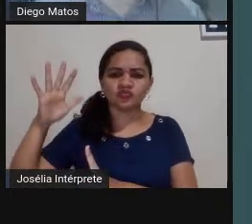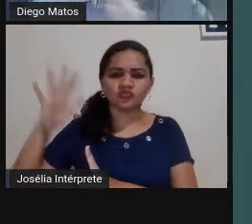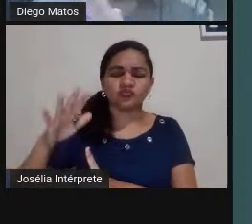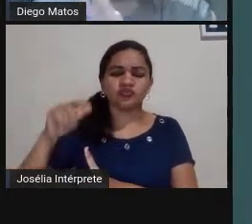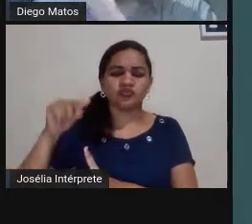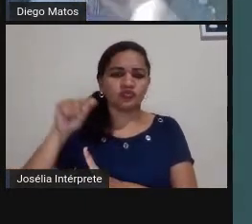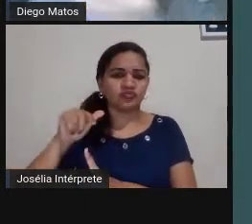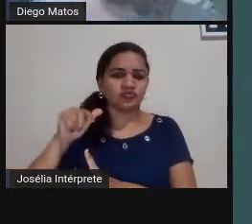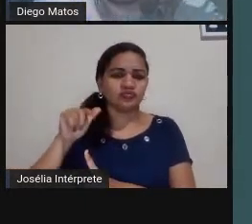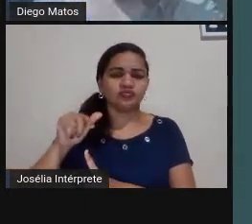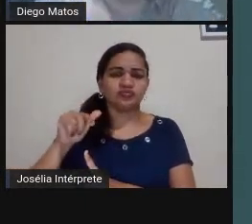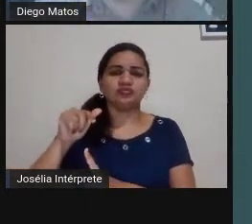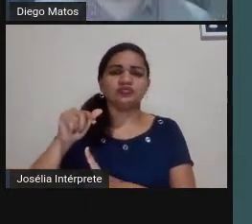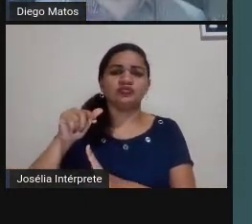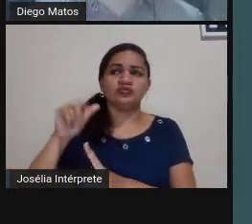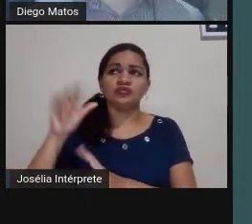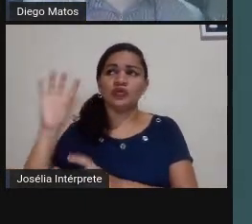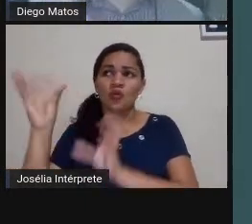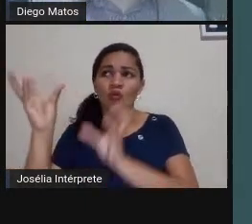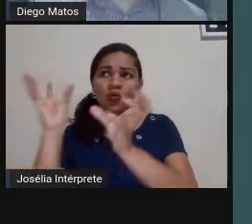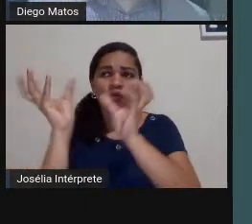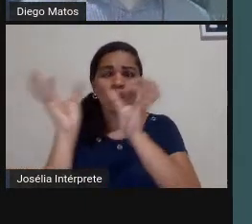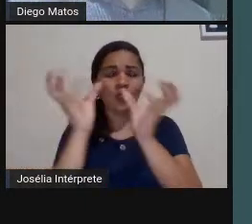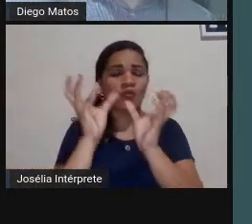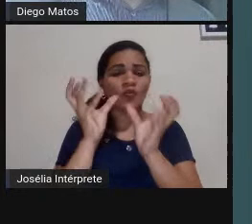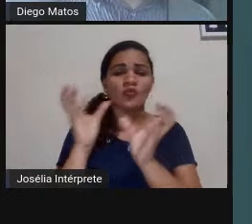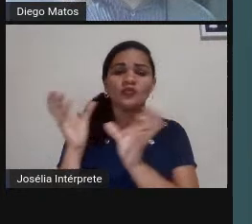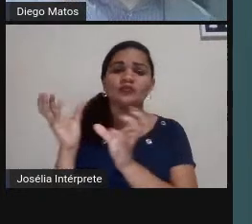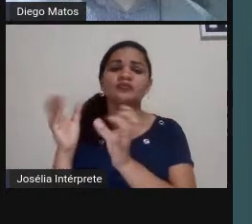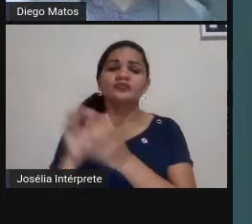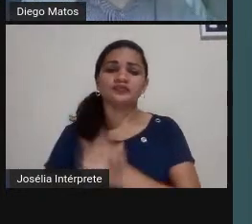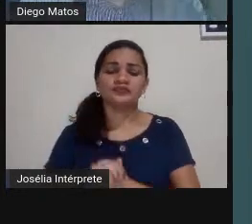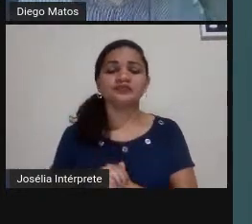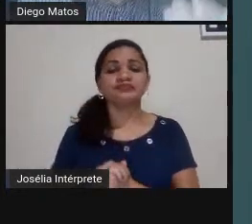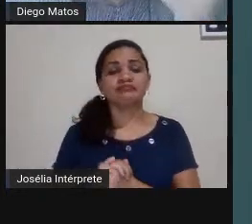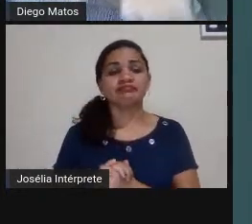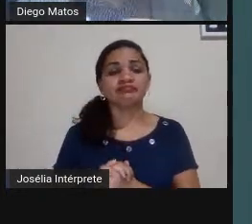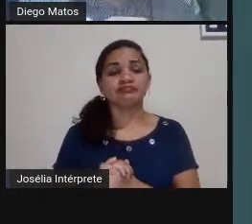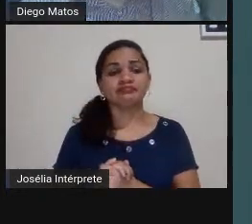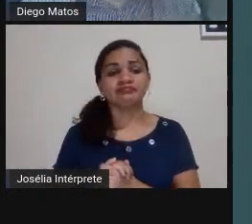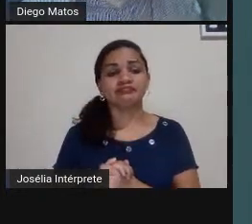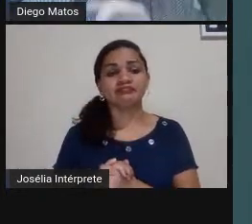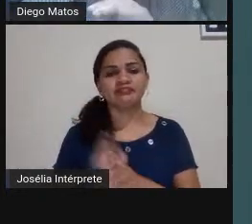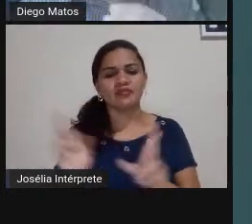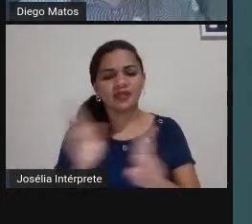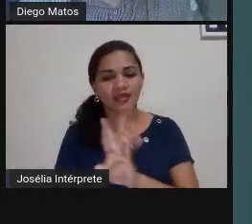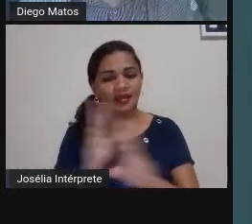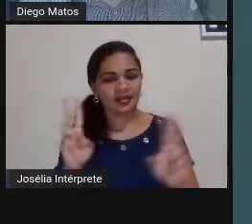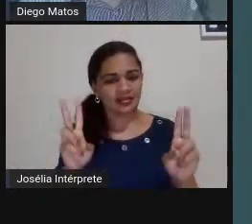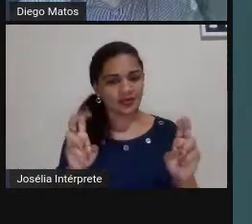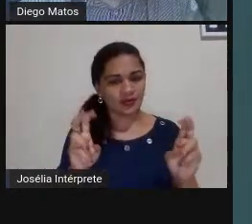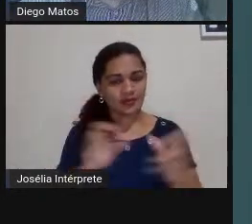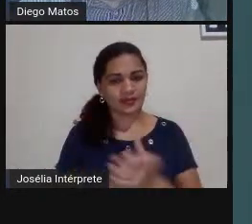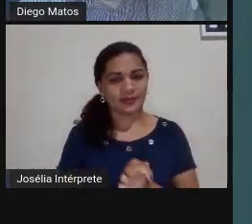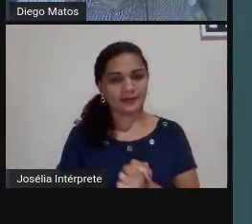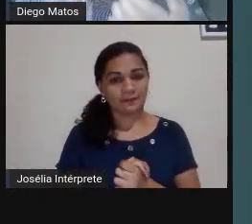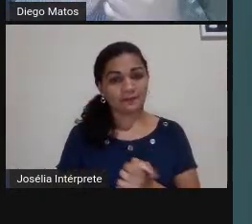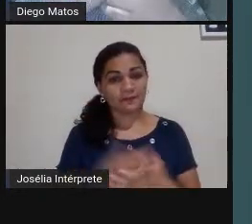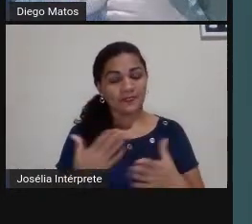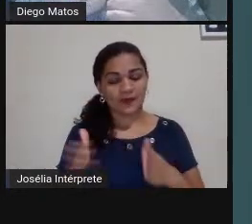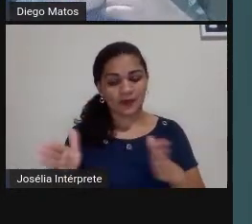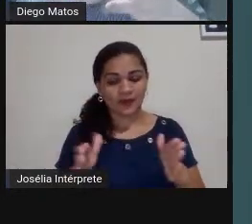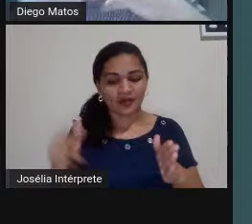então tem a ver com a nossa Floresta tem é por isso que eu tô trazendo aqui para vocês e essa galera galera essa